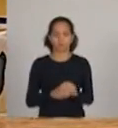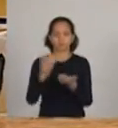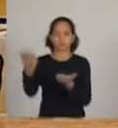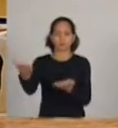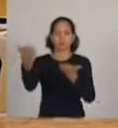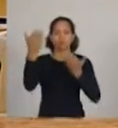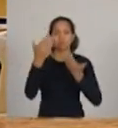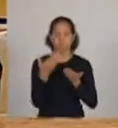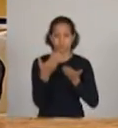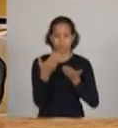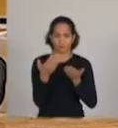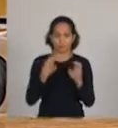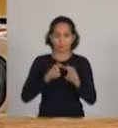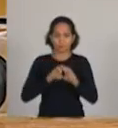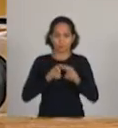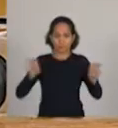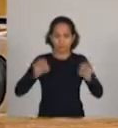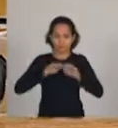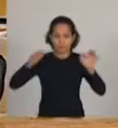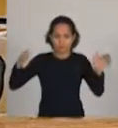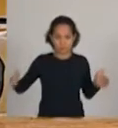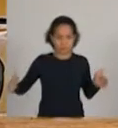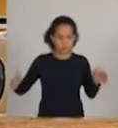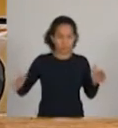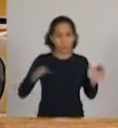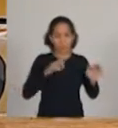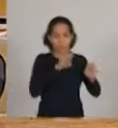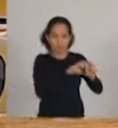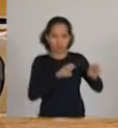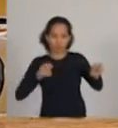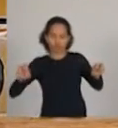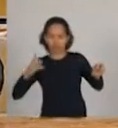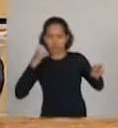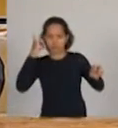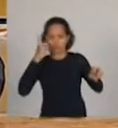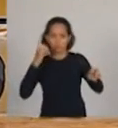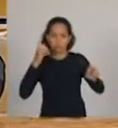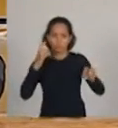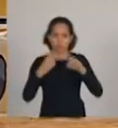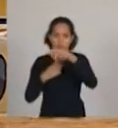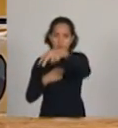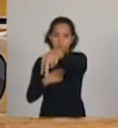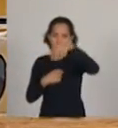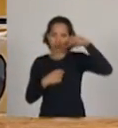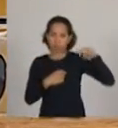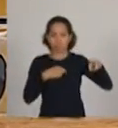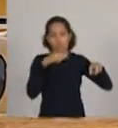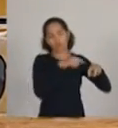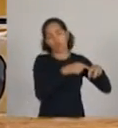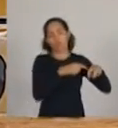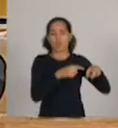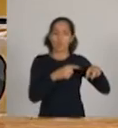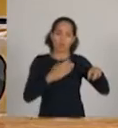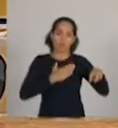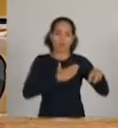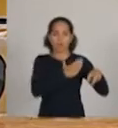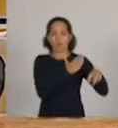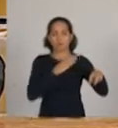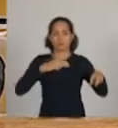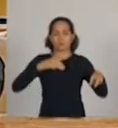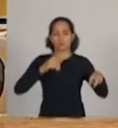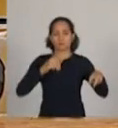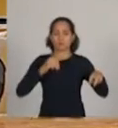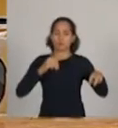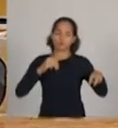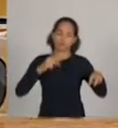Convido a compor a mesa de honra aqui ao lado dos deputados, o senhor capitão de mar e guerra, Washington